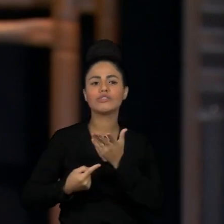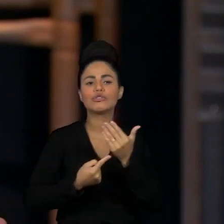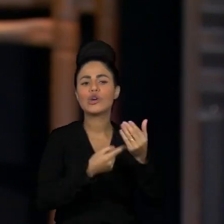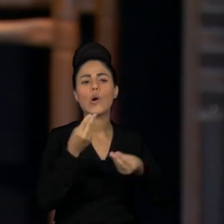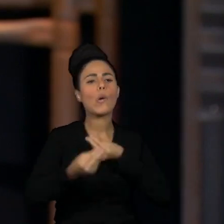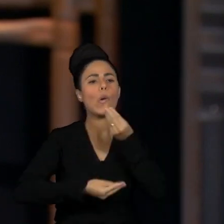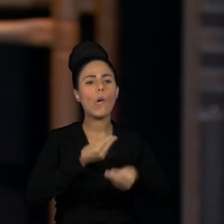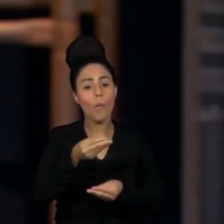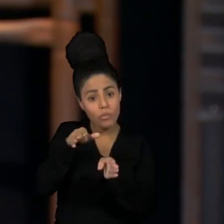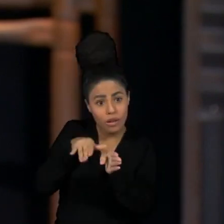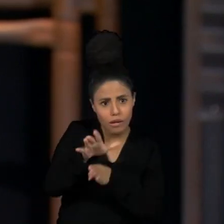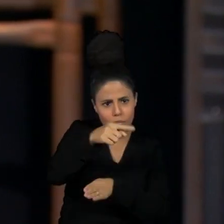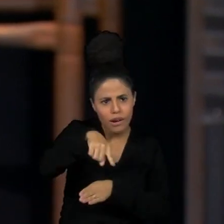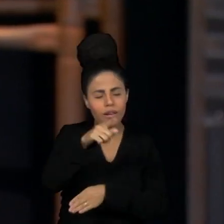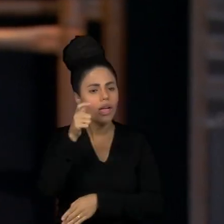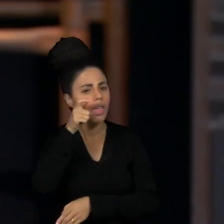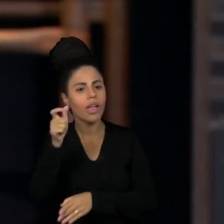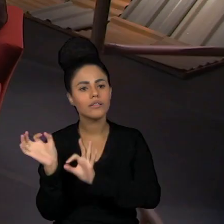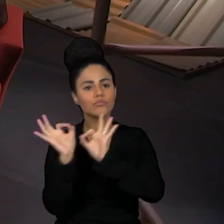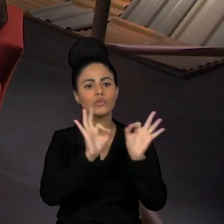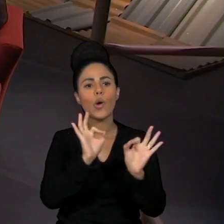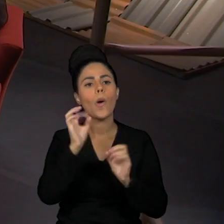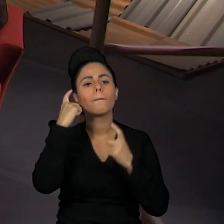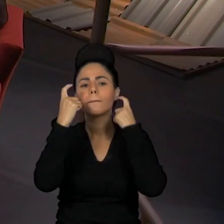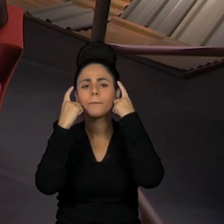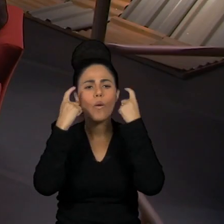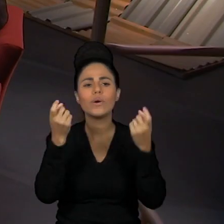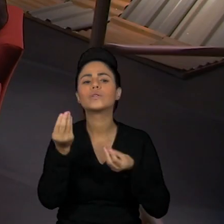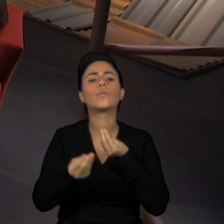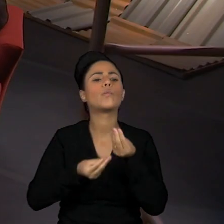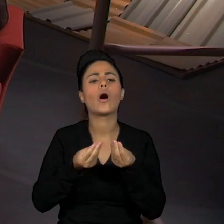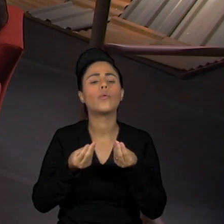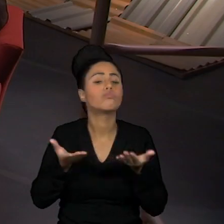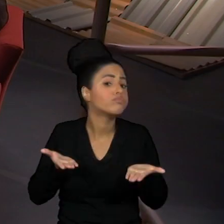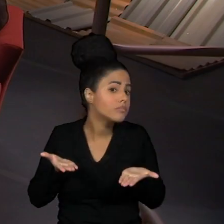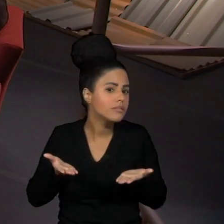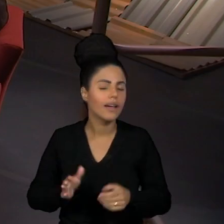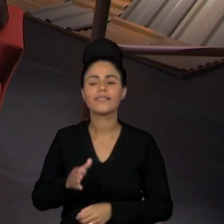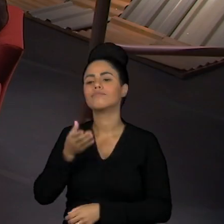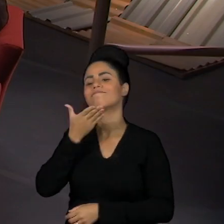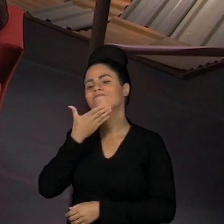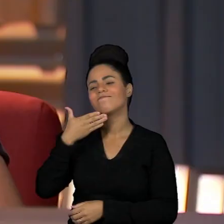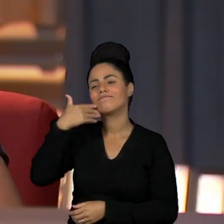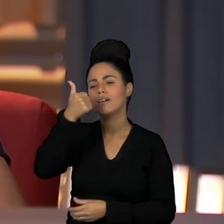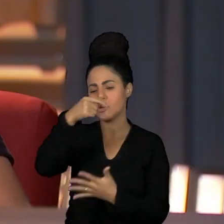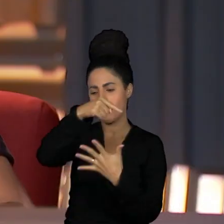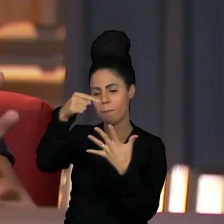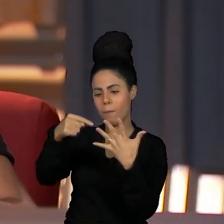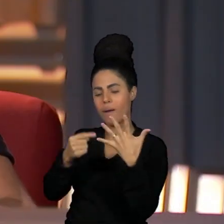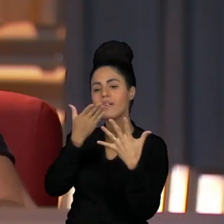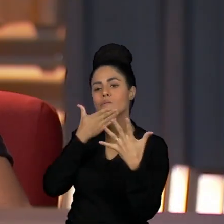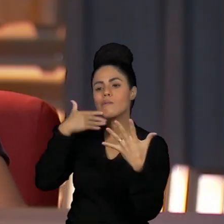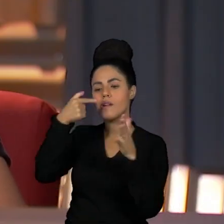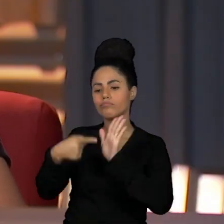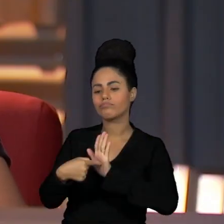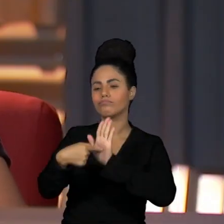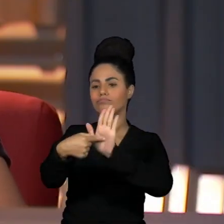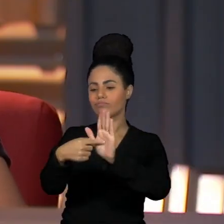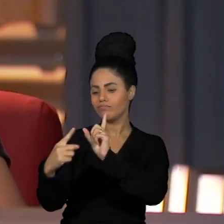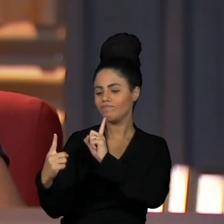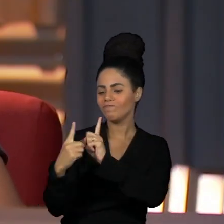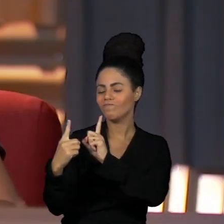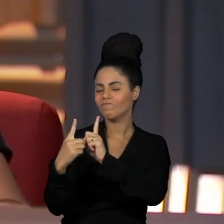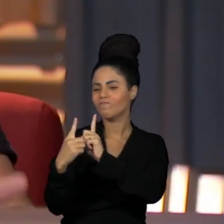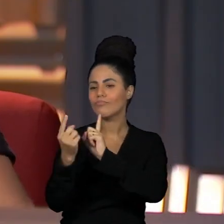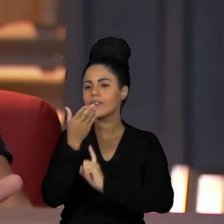O que ele deveria estar se preocupando? Olha, eu acho que em oferecer os melhores produtos para o seu cliente. Com as duas pontas ali começam a ter